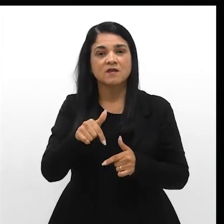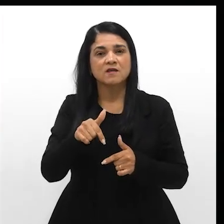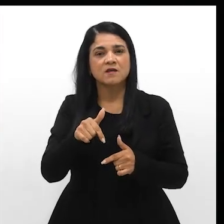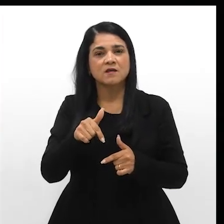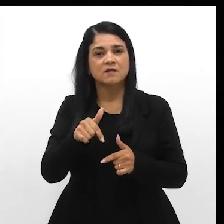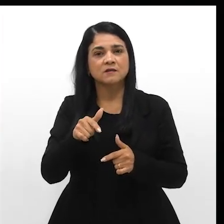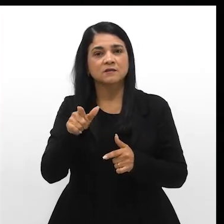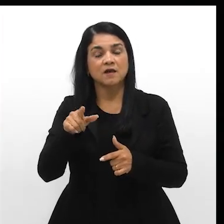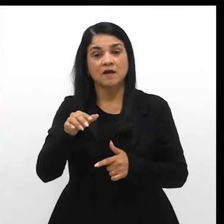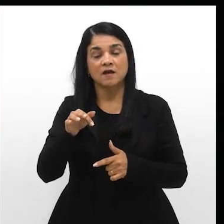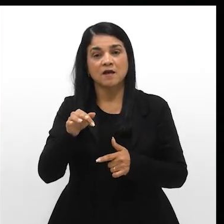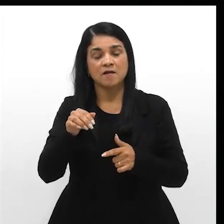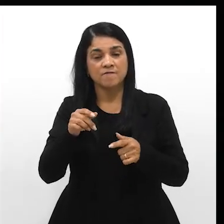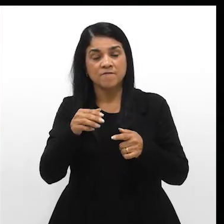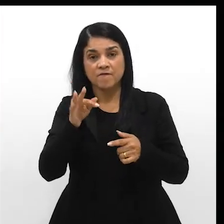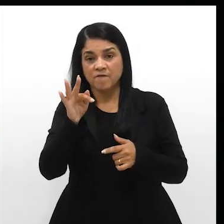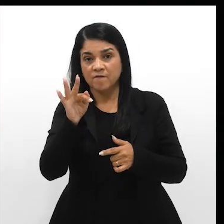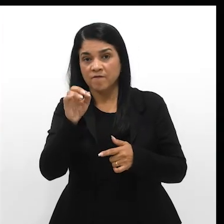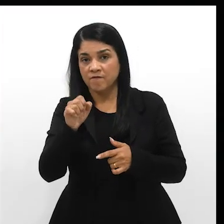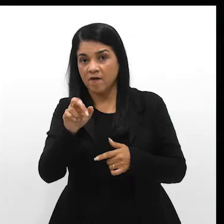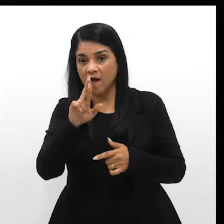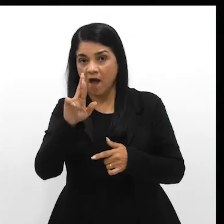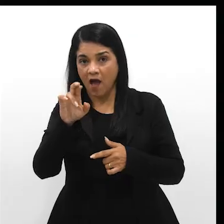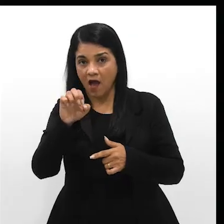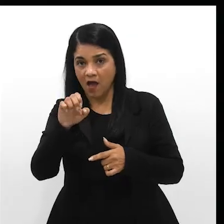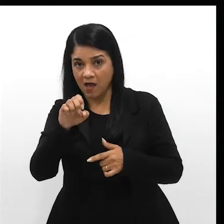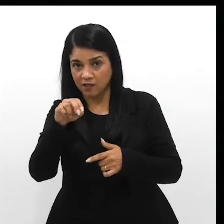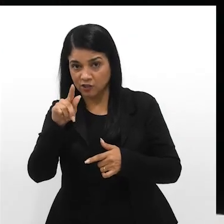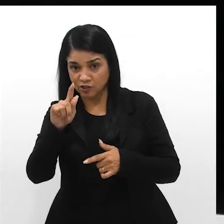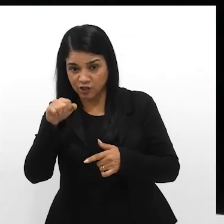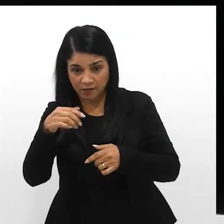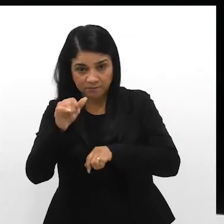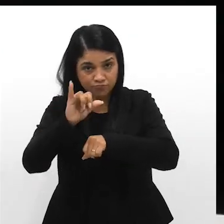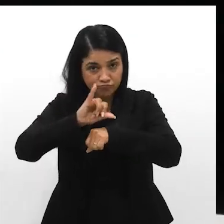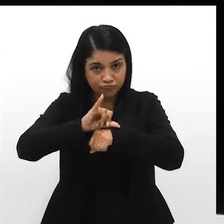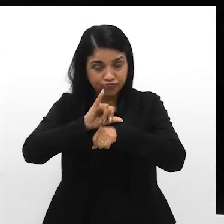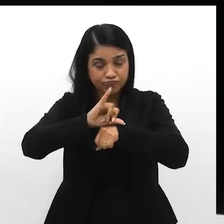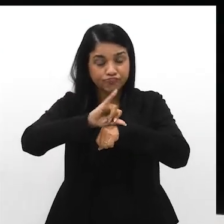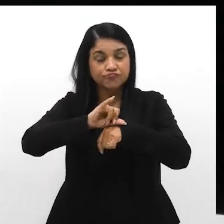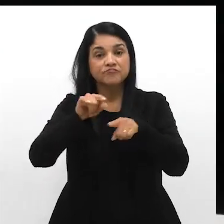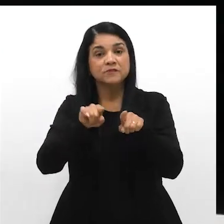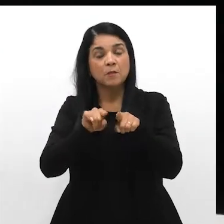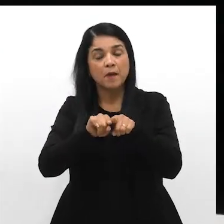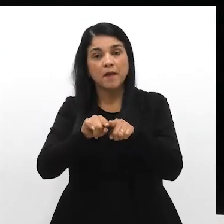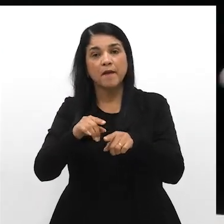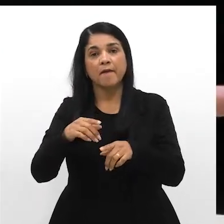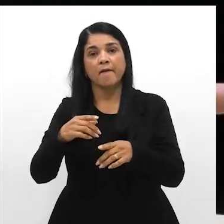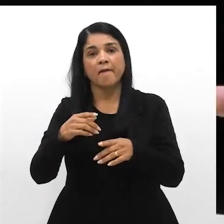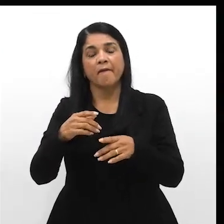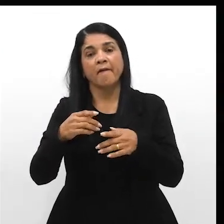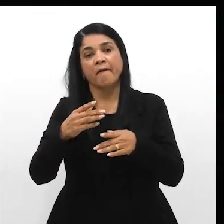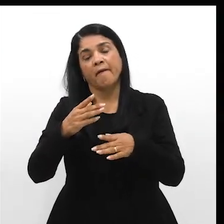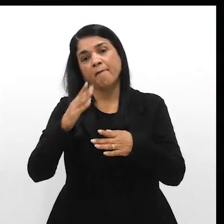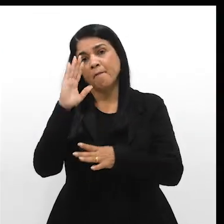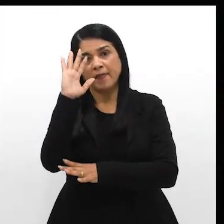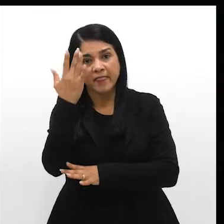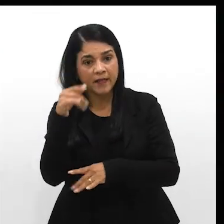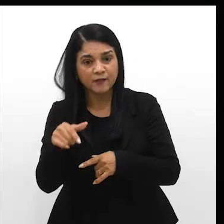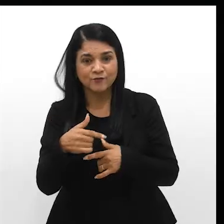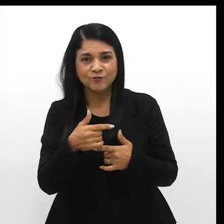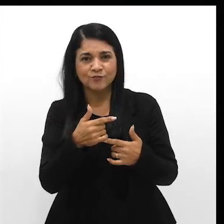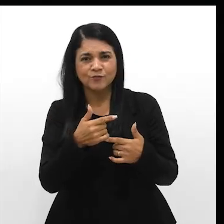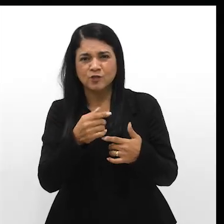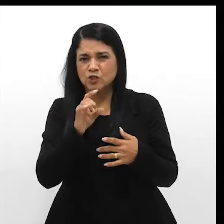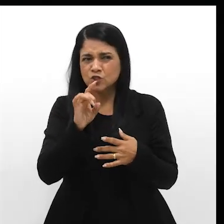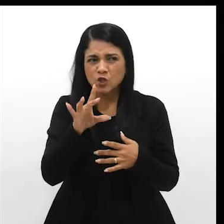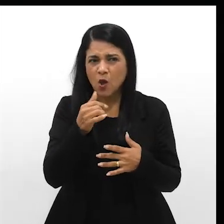não tem na ferragem, na carpintaria. é muito Aí, raro. aí você vai dizendo, ah, porque é coisa de homem. Não, acho que não existe mais a coisa de homem.